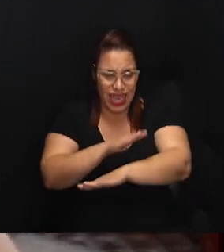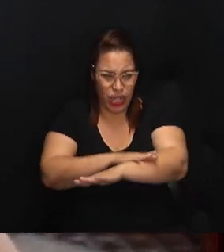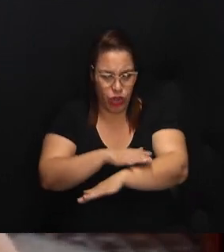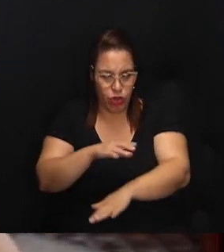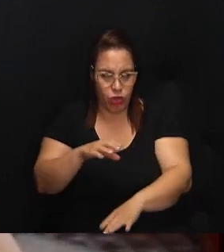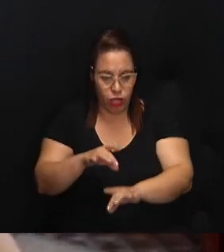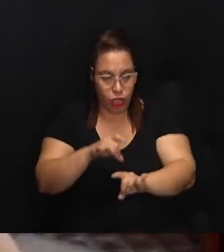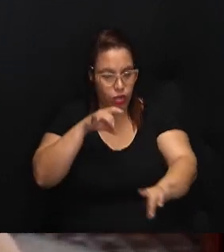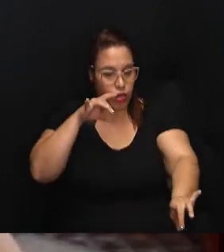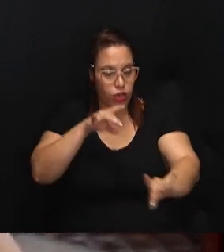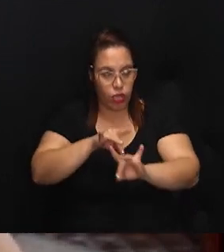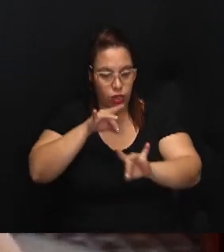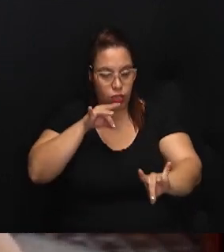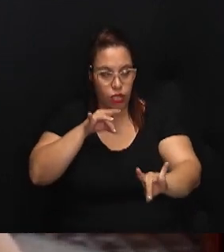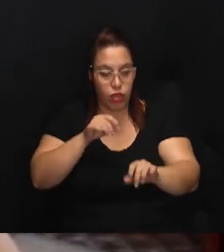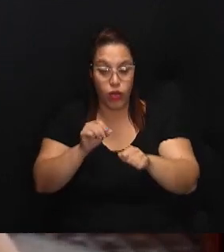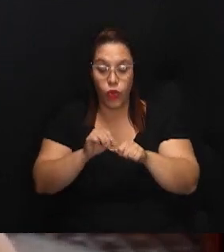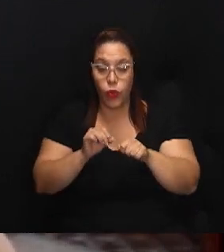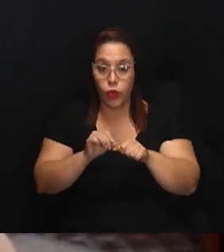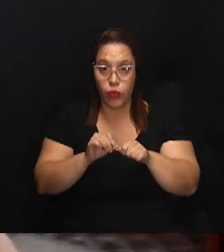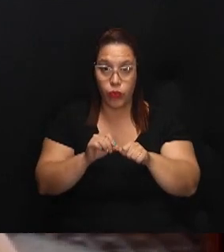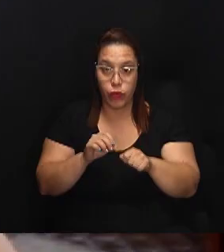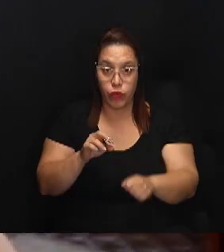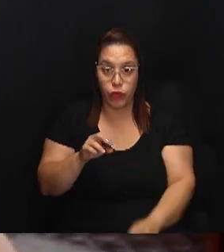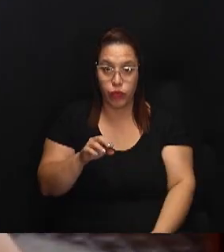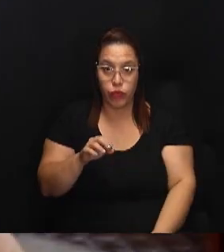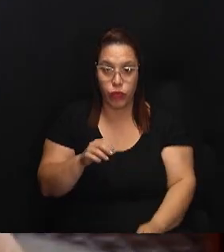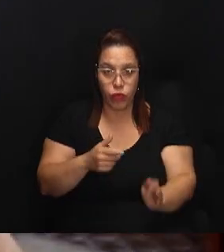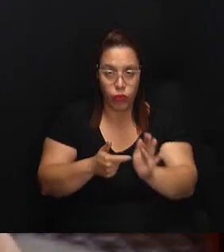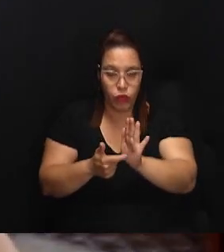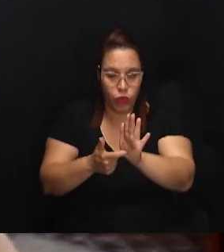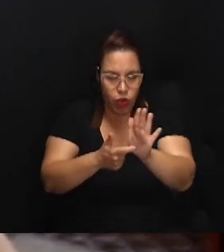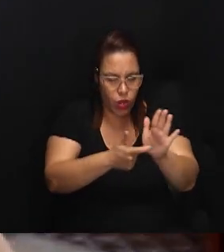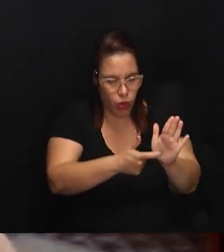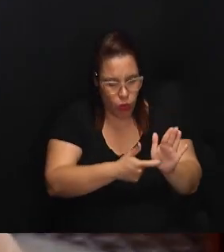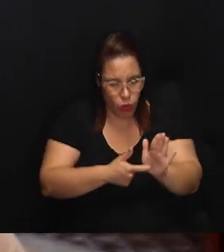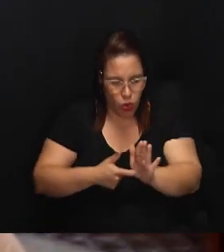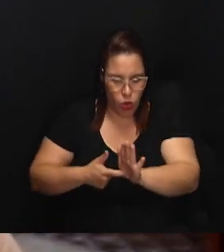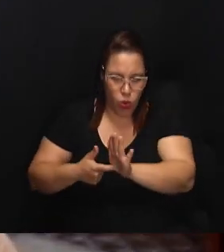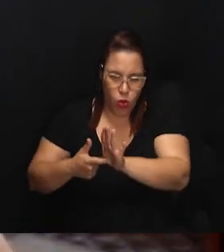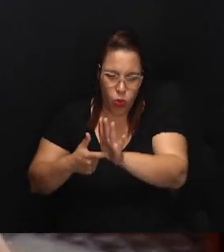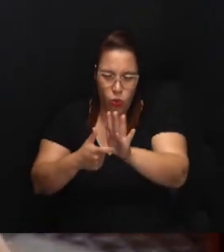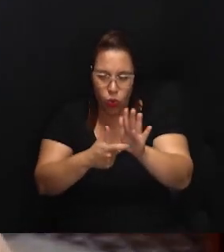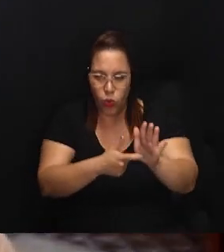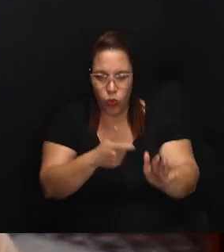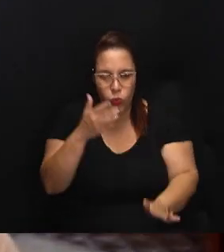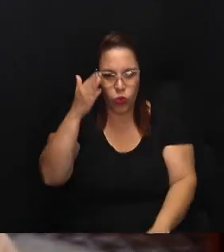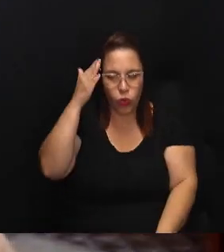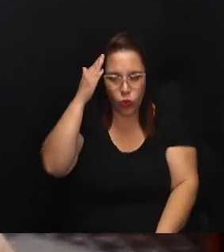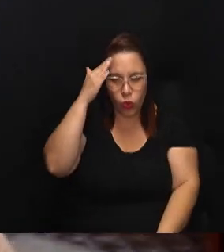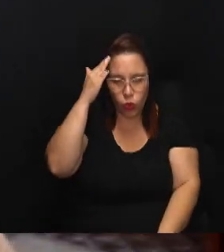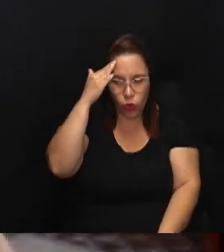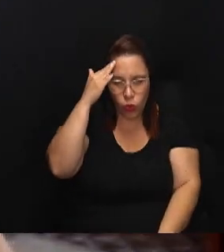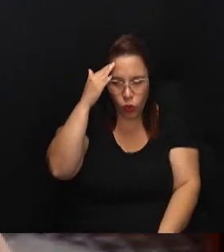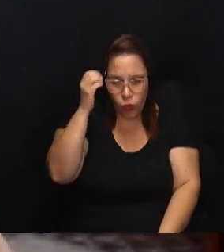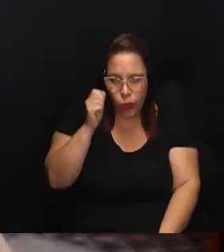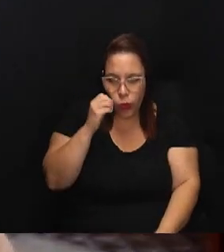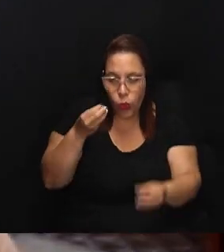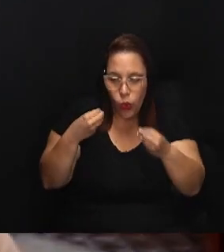sensoriamento remoto, que era o grupo responsável por fazer, então, toda a amostragem da floresta, para a gente